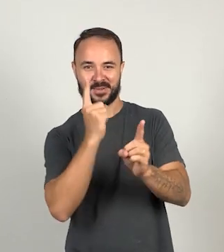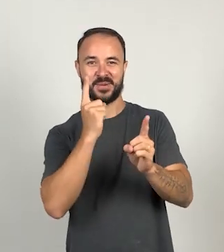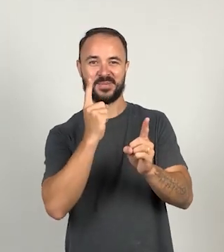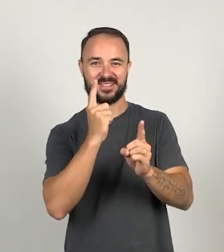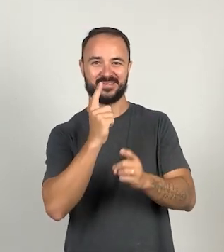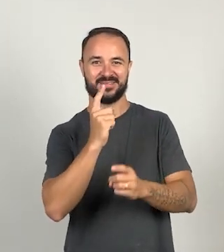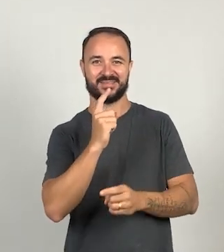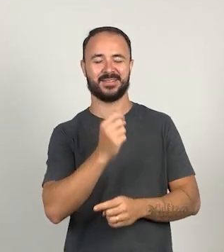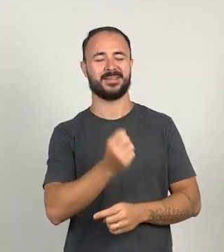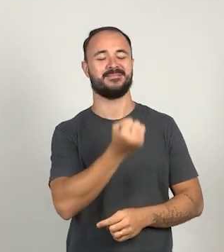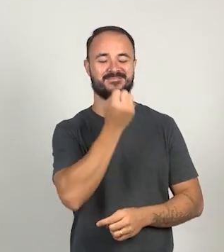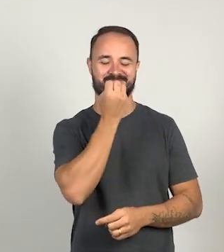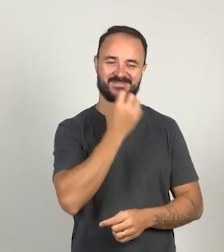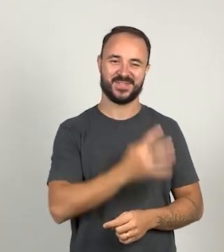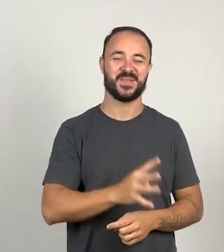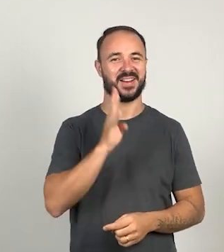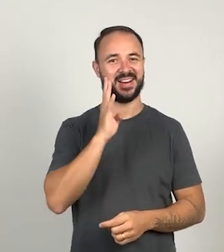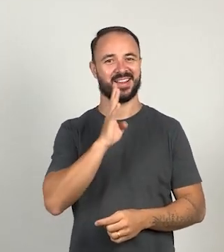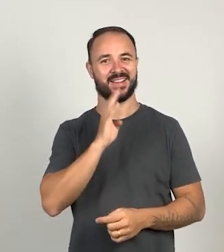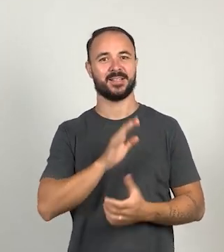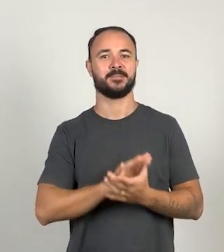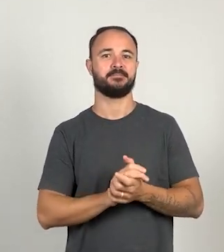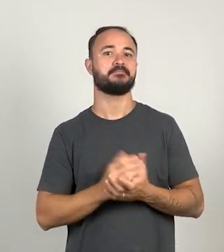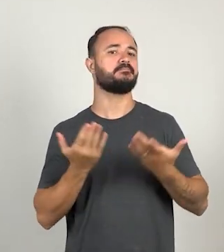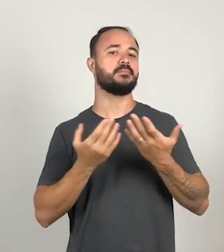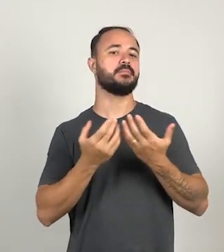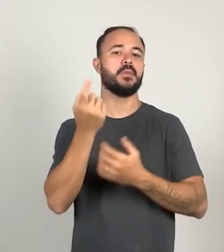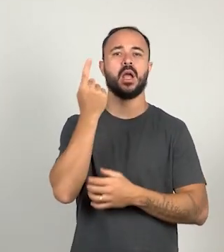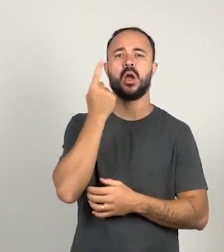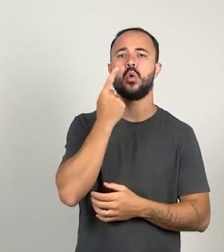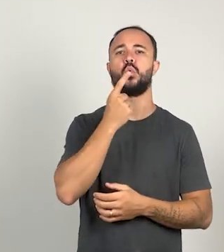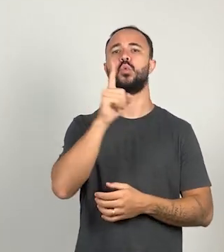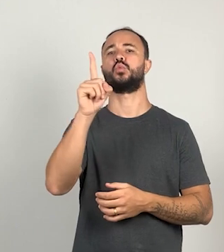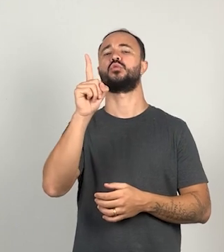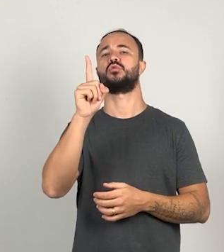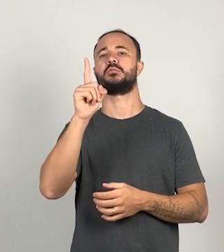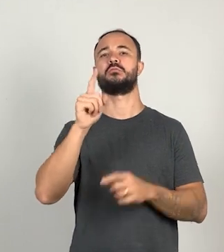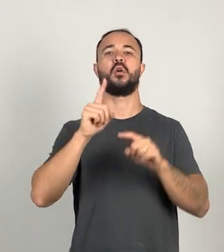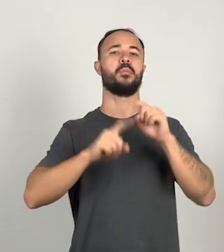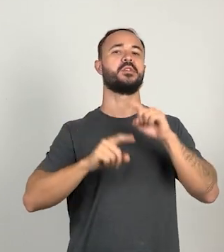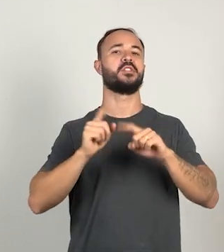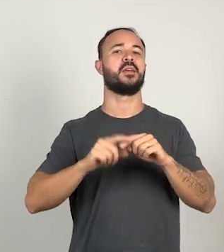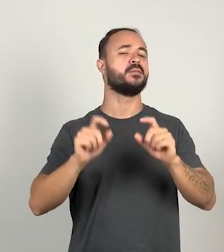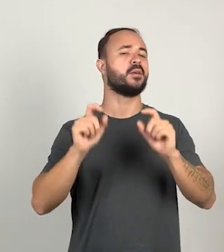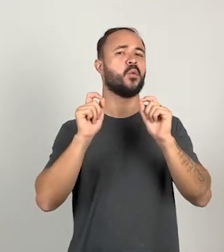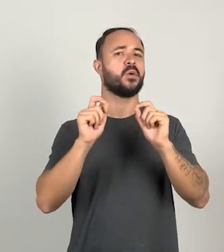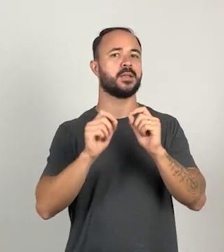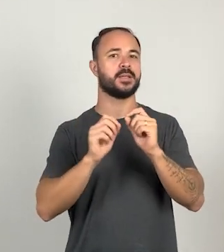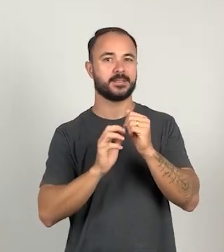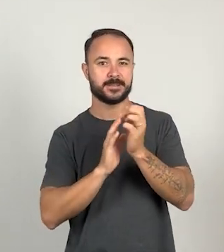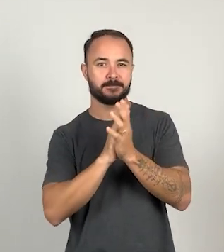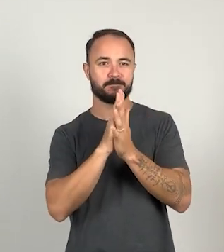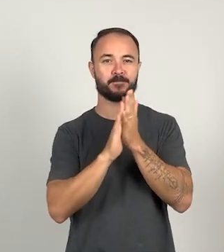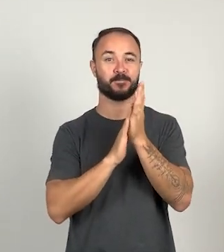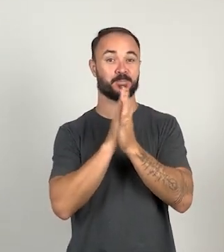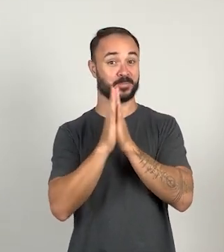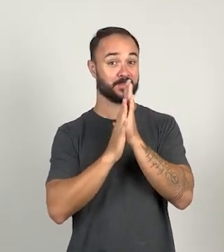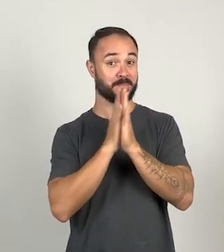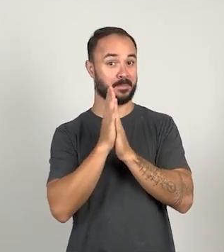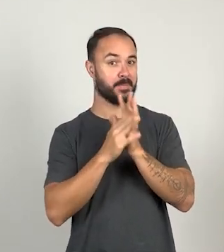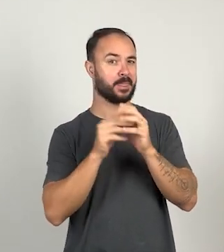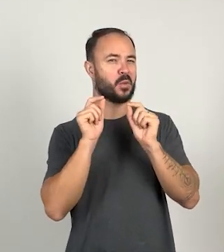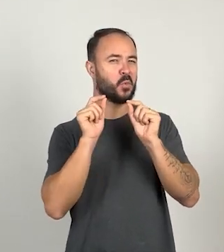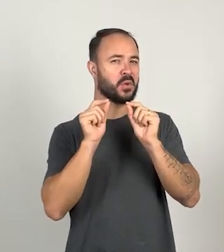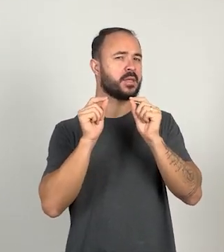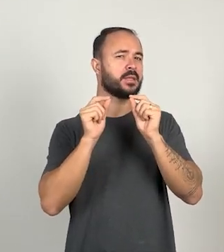Descobriu? Muito bem! E o nosso último objeto é... O que será